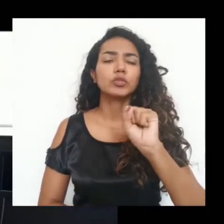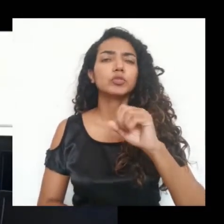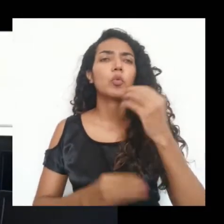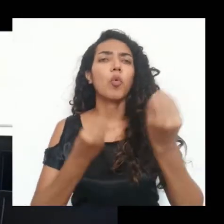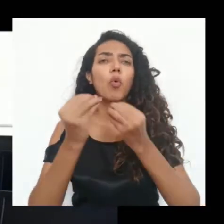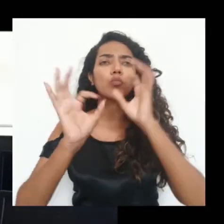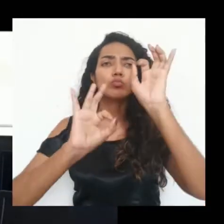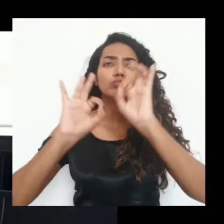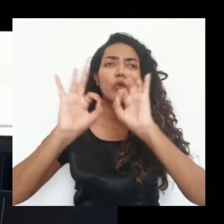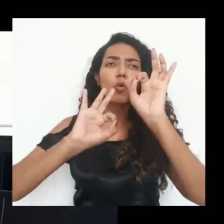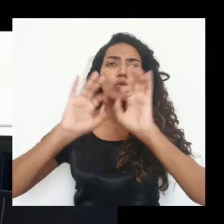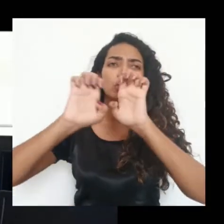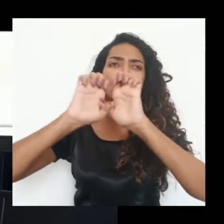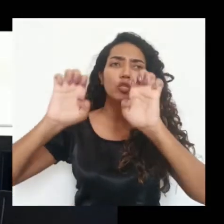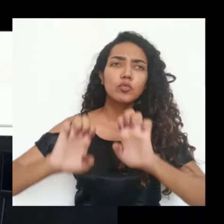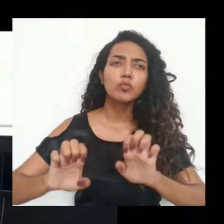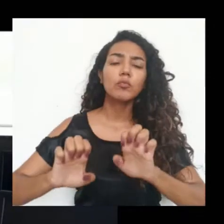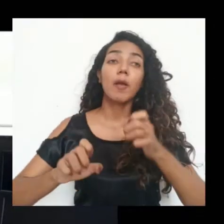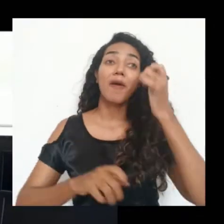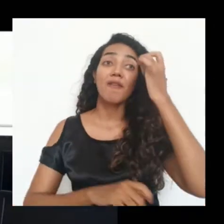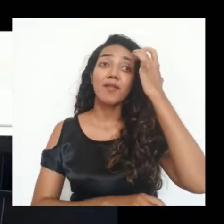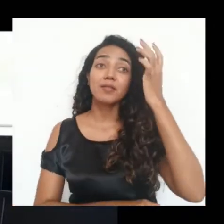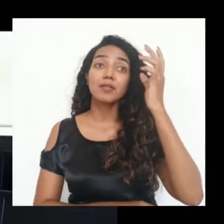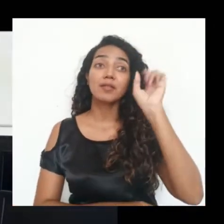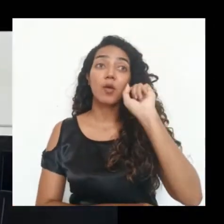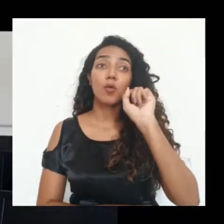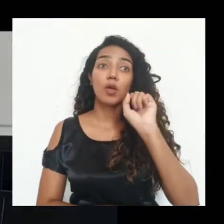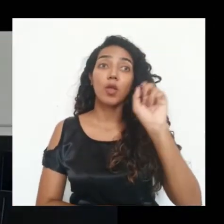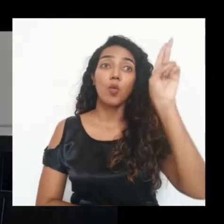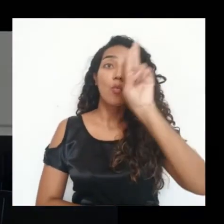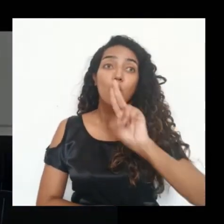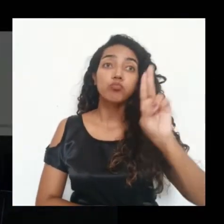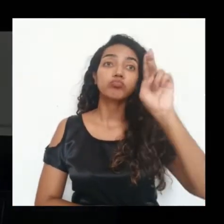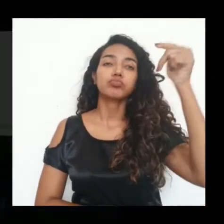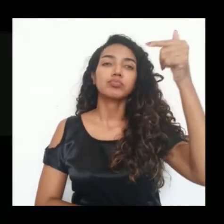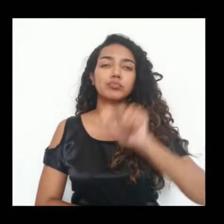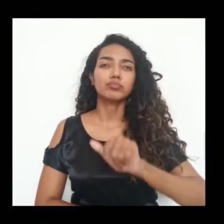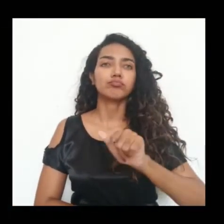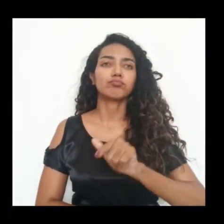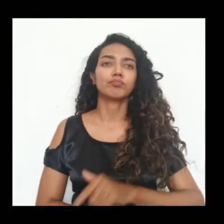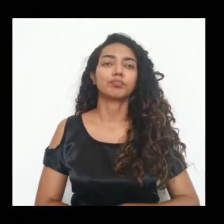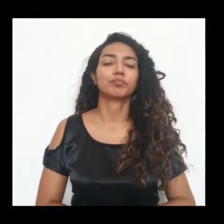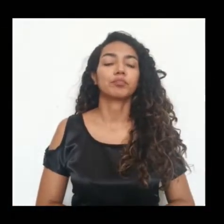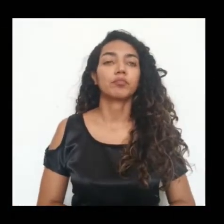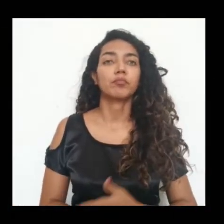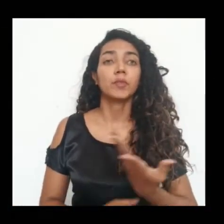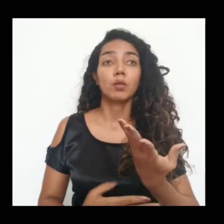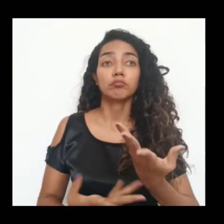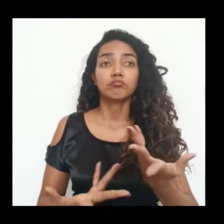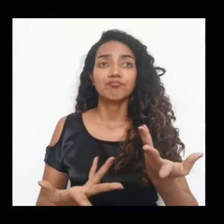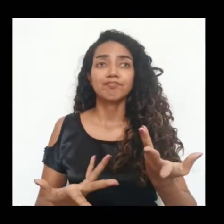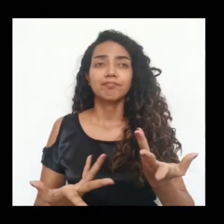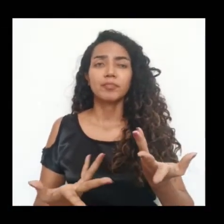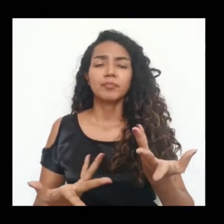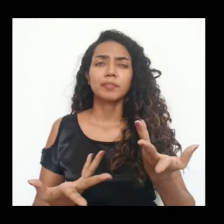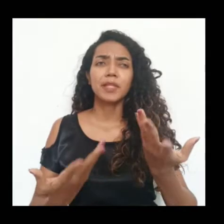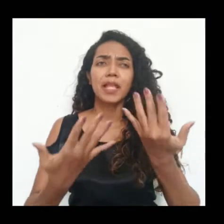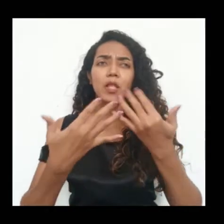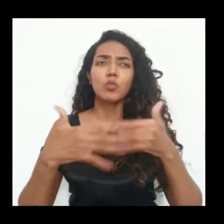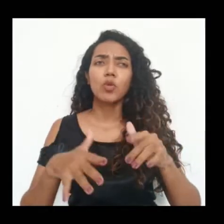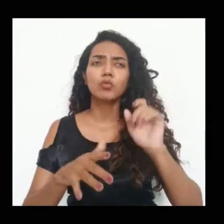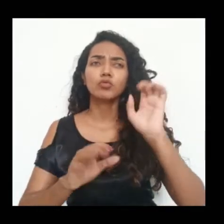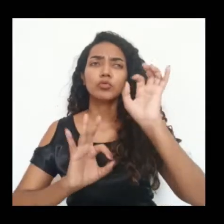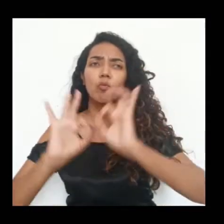a facilitar o reuso e a modularização do nosso sistema. Bom, é muito comum quando a gente está desenvolvendo